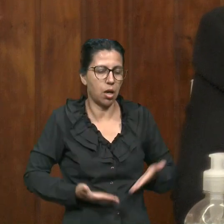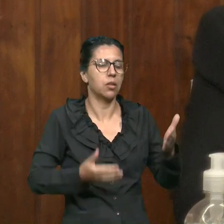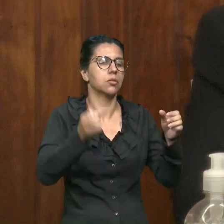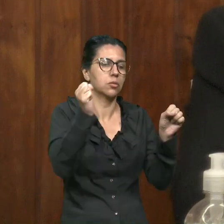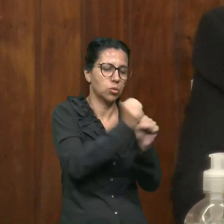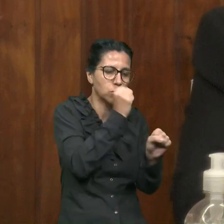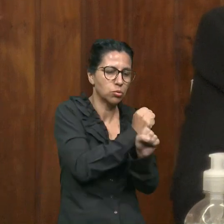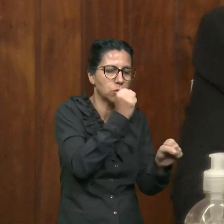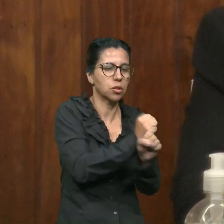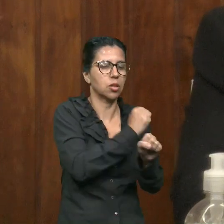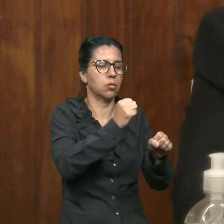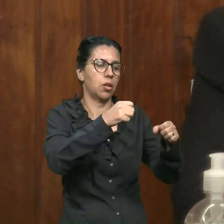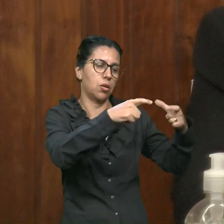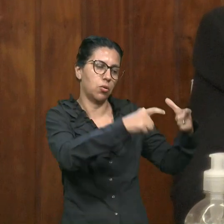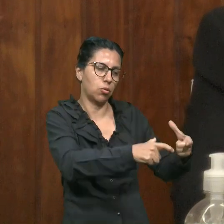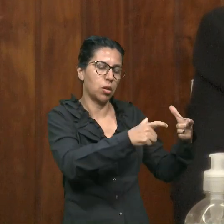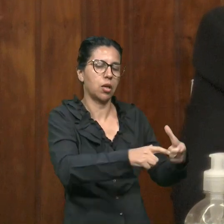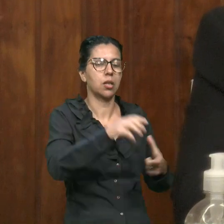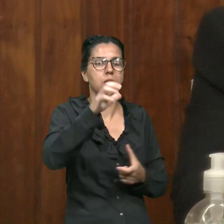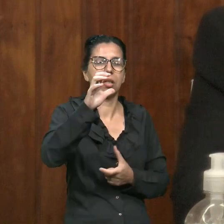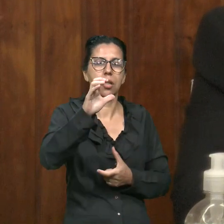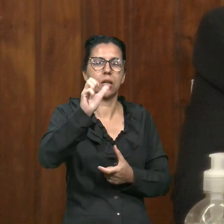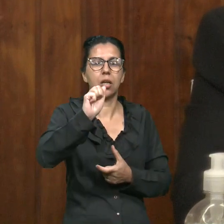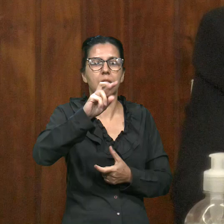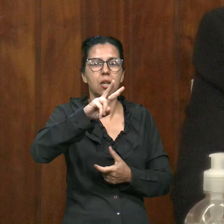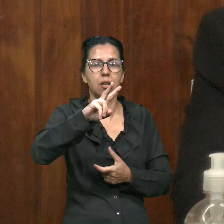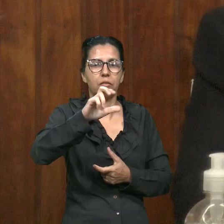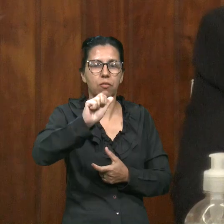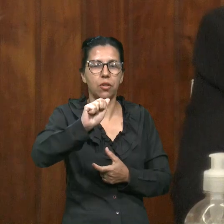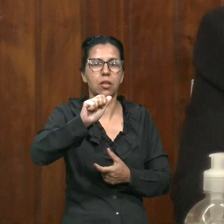saúde no Jardim Cavalari, no valor de